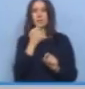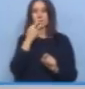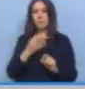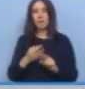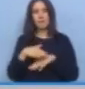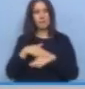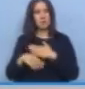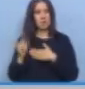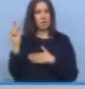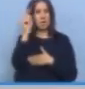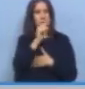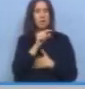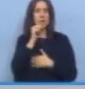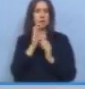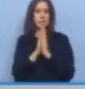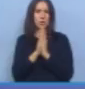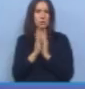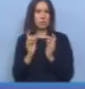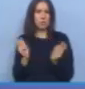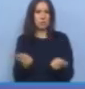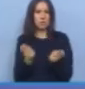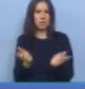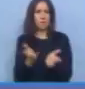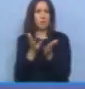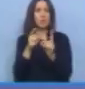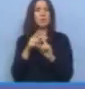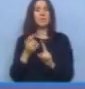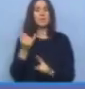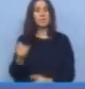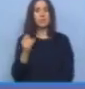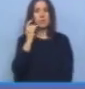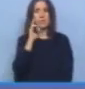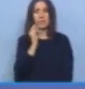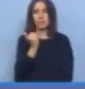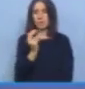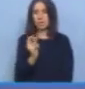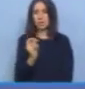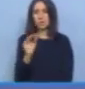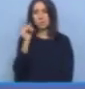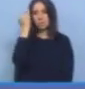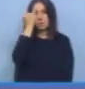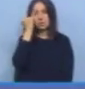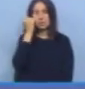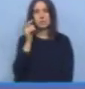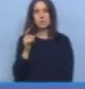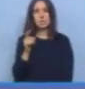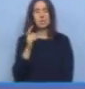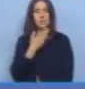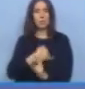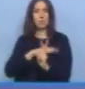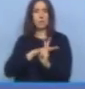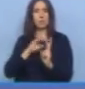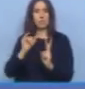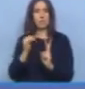alguma coisa, portanto vão divulgar nas paróquias. E depois vamos ter no dia 23 em Bragança e em